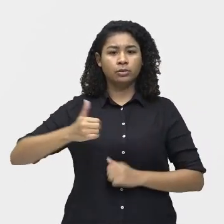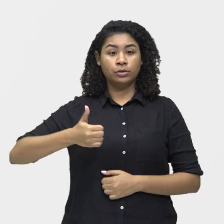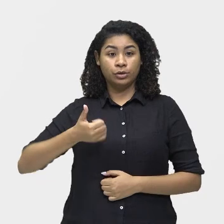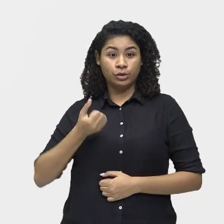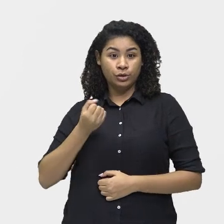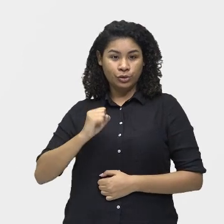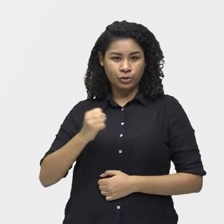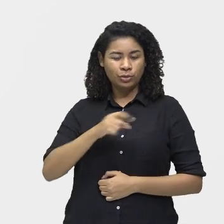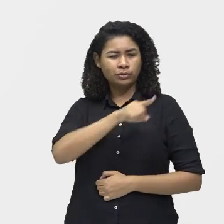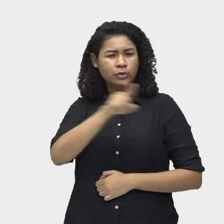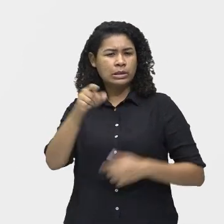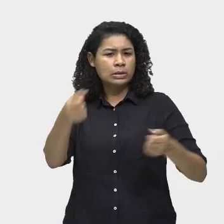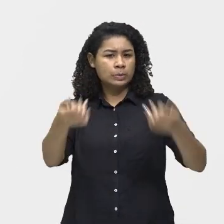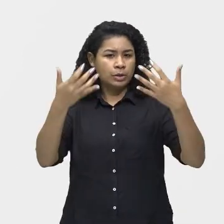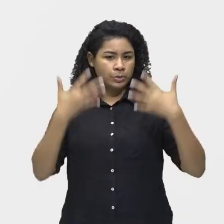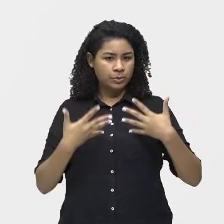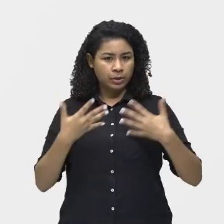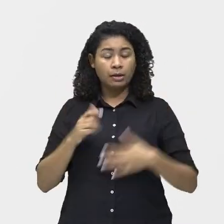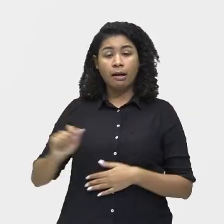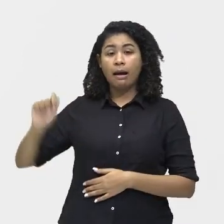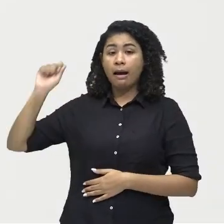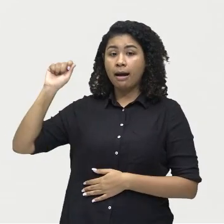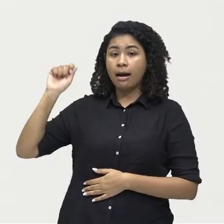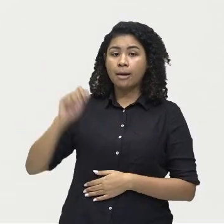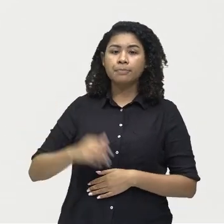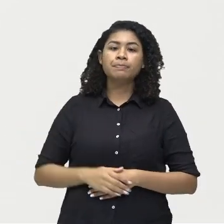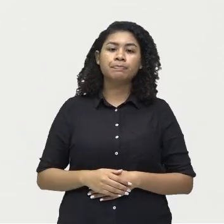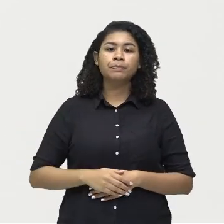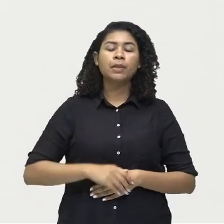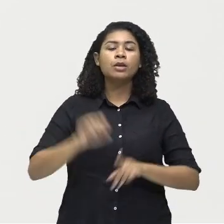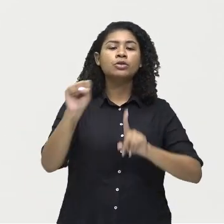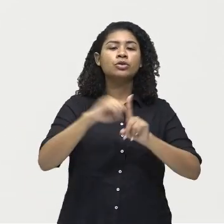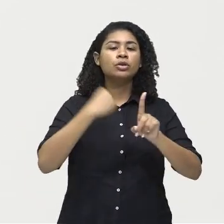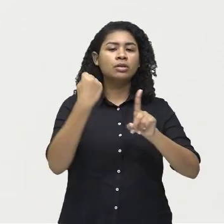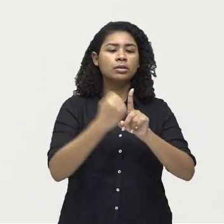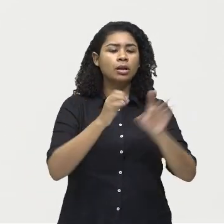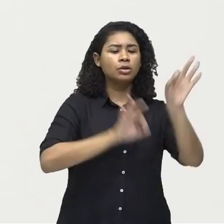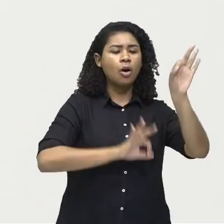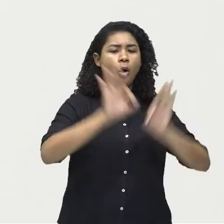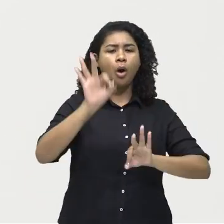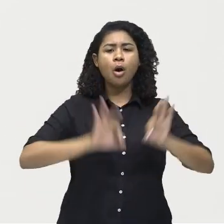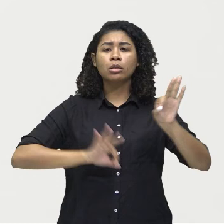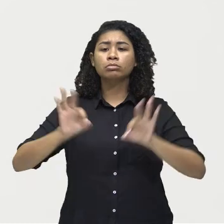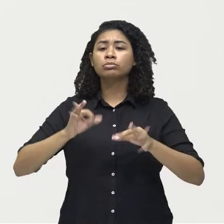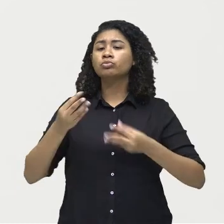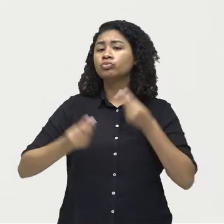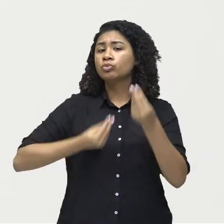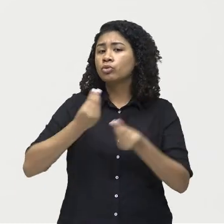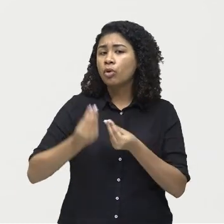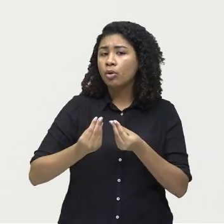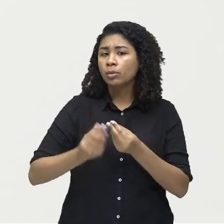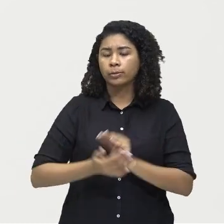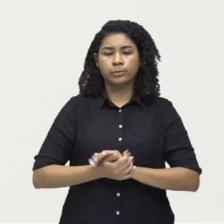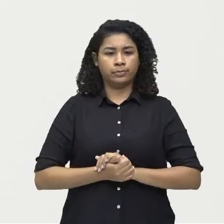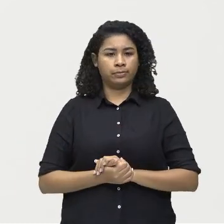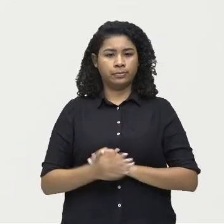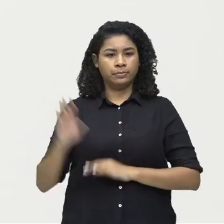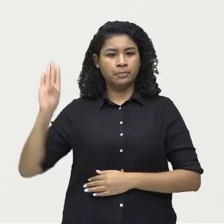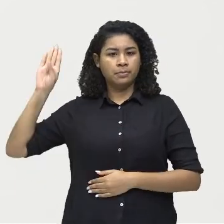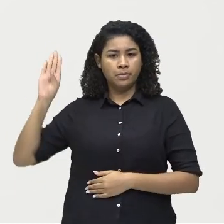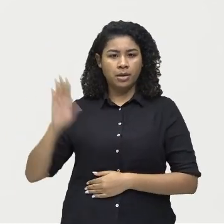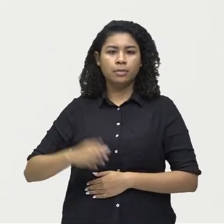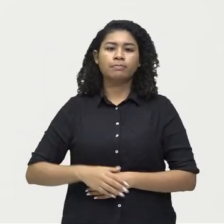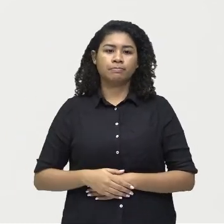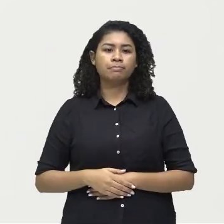explique. Letra A, como era dividida a sociedade? Isso aqui é fácil, né, gente? Letra B, quais as